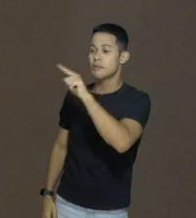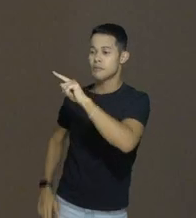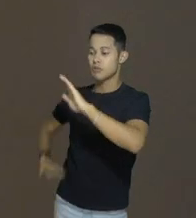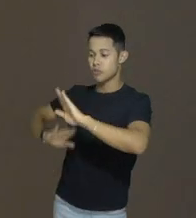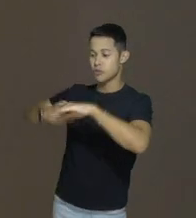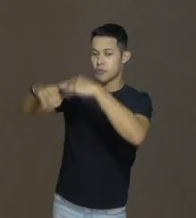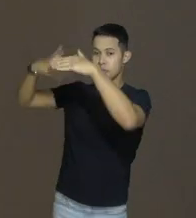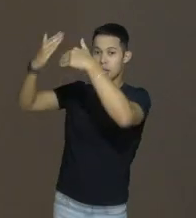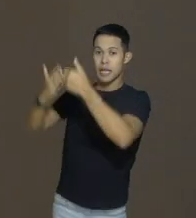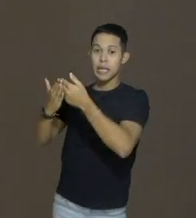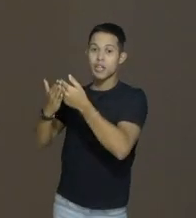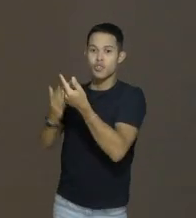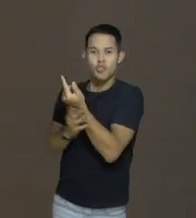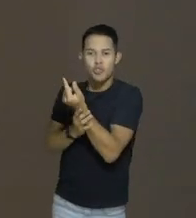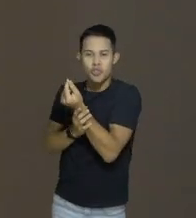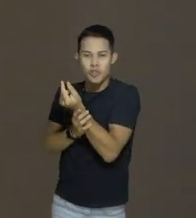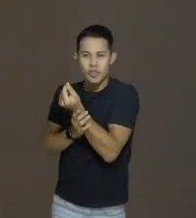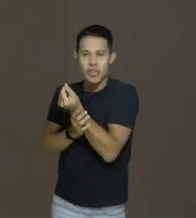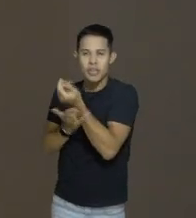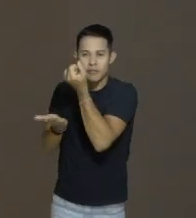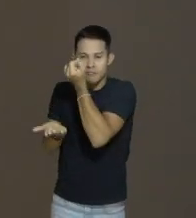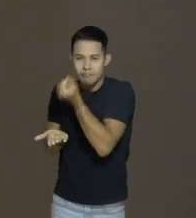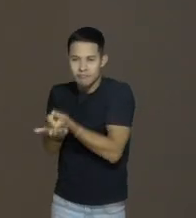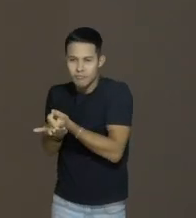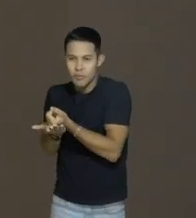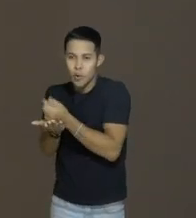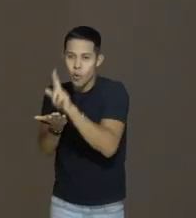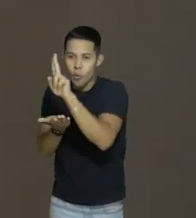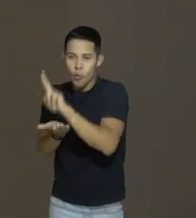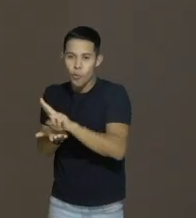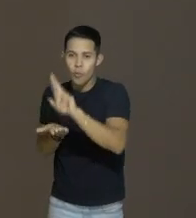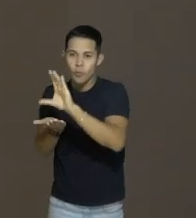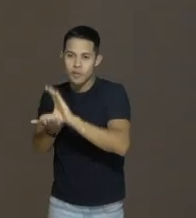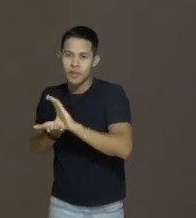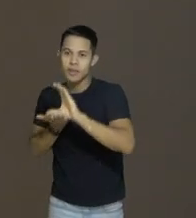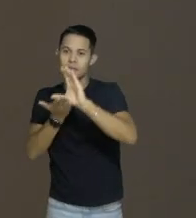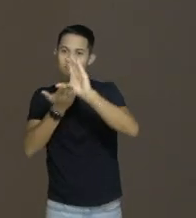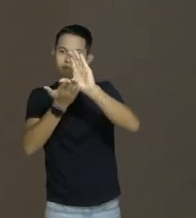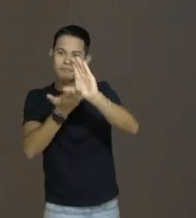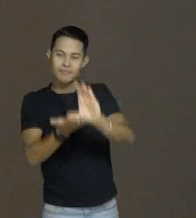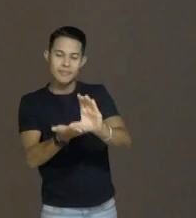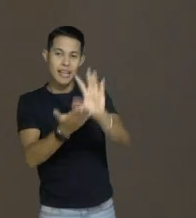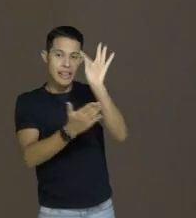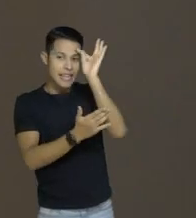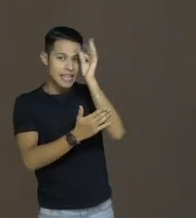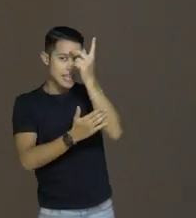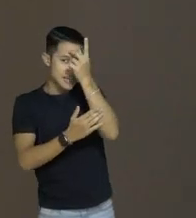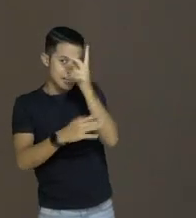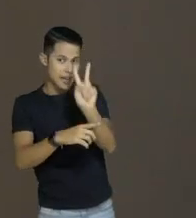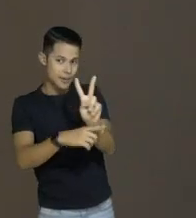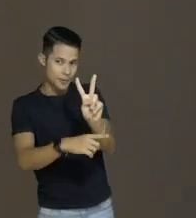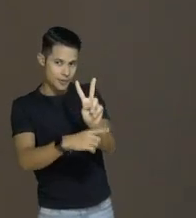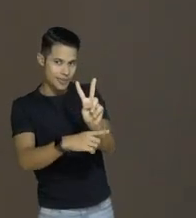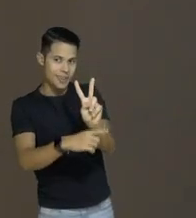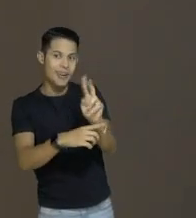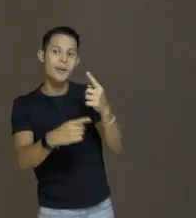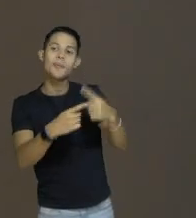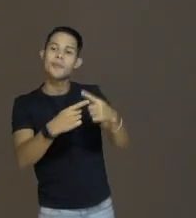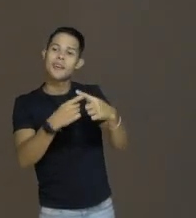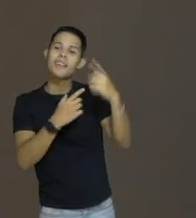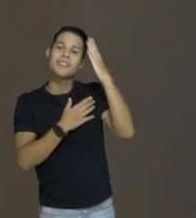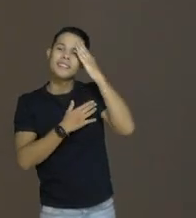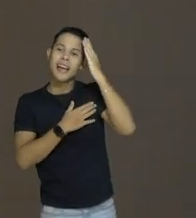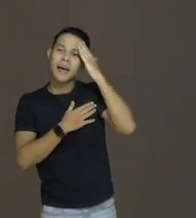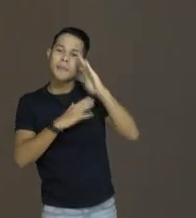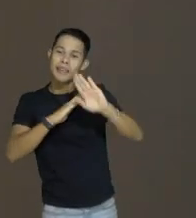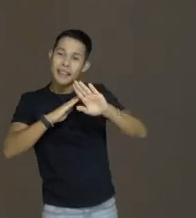dinheiro, eles tratam TDAH porque eles sabem que dá menos prejuízo depois. Eles não precisam pagar